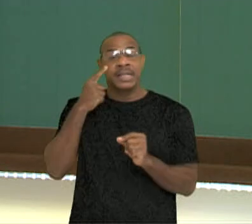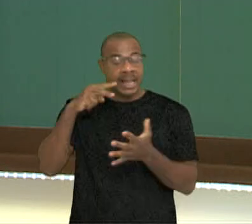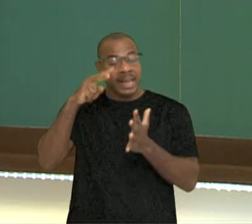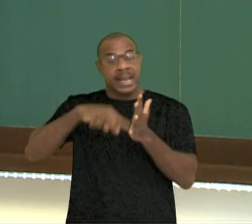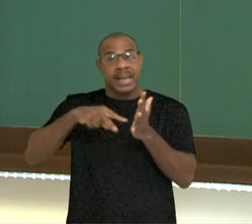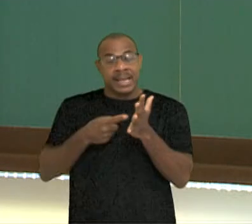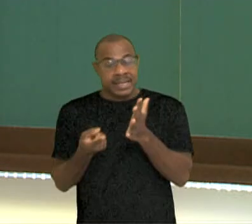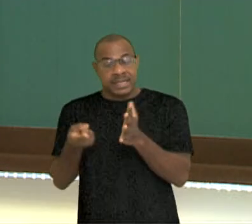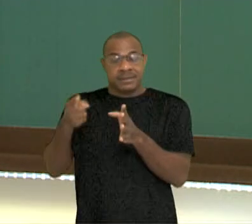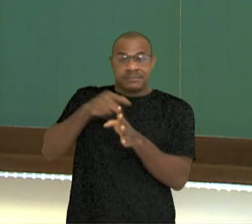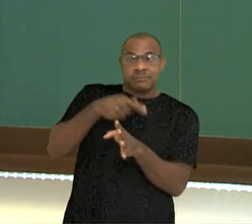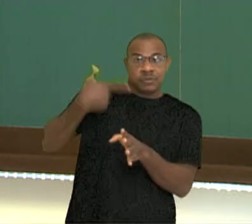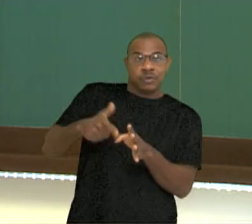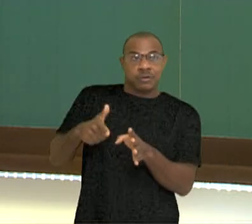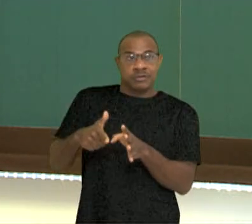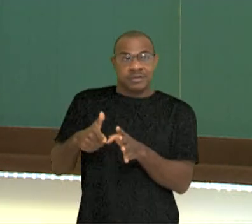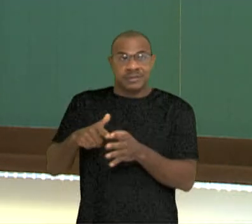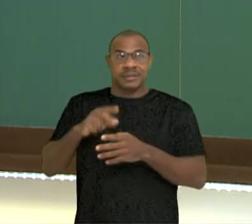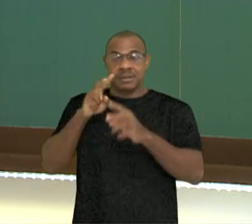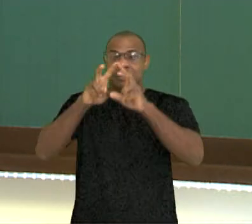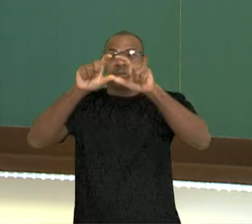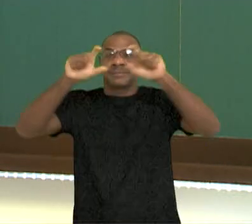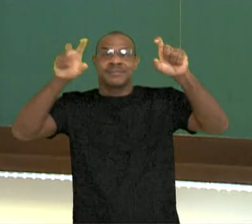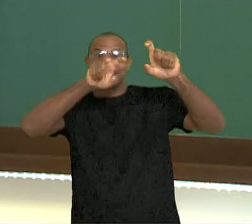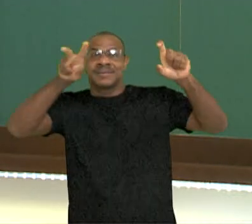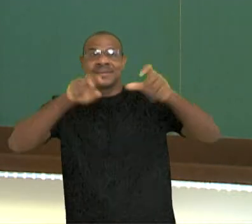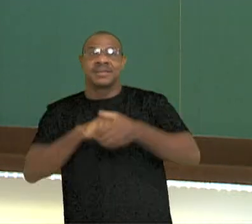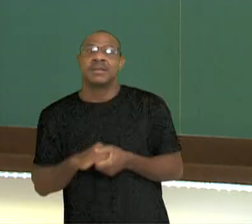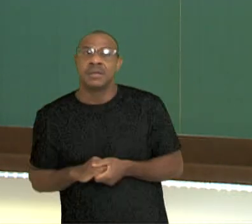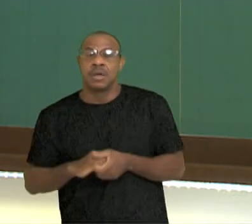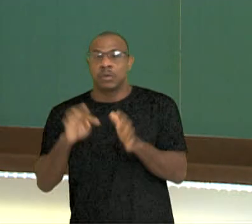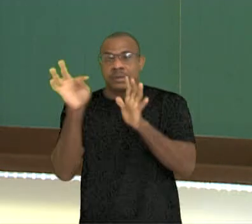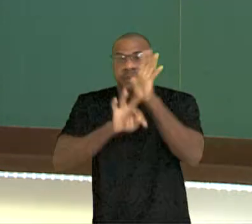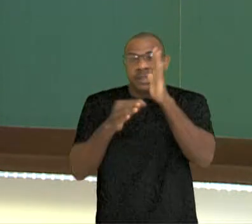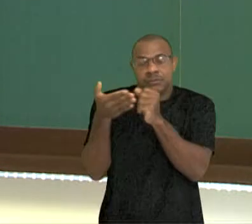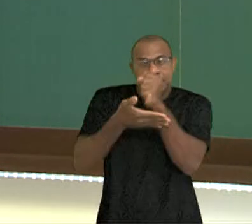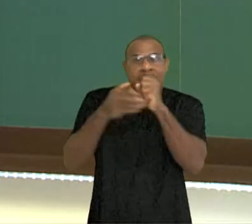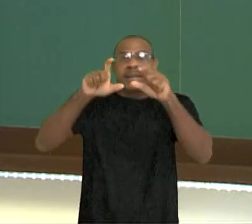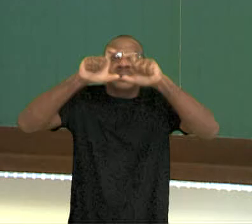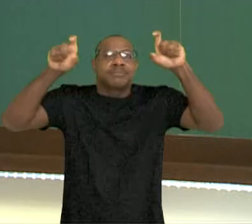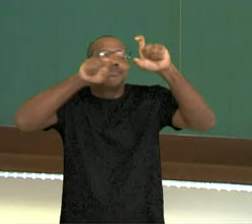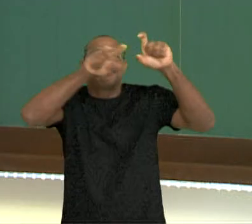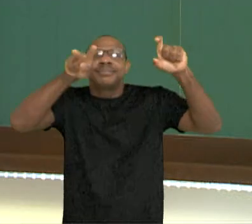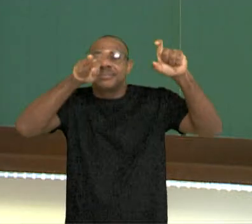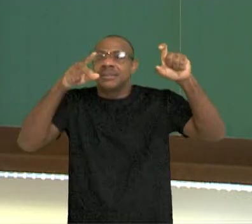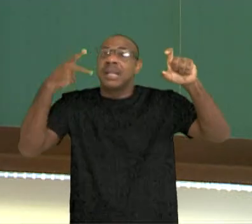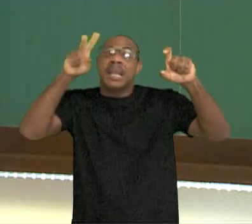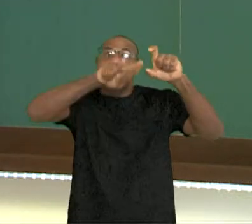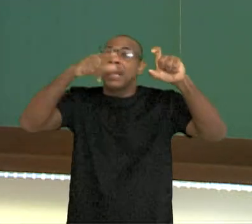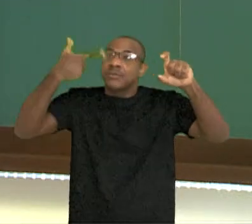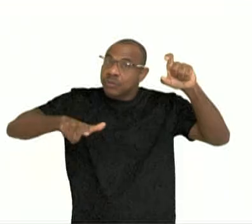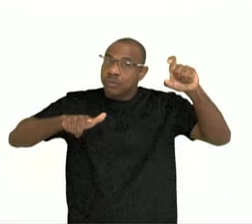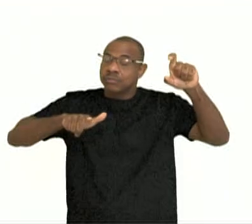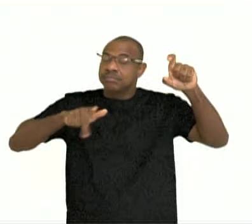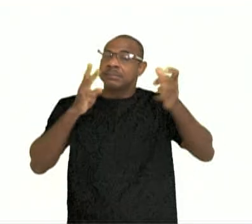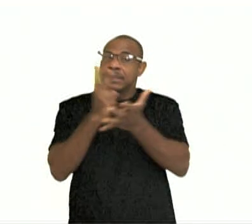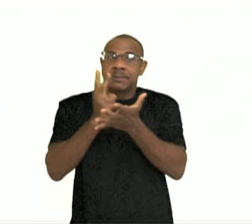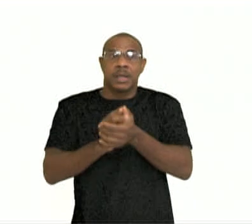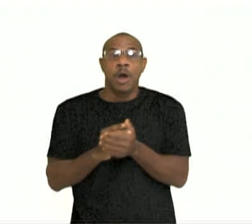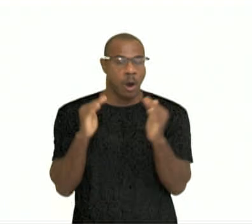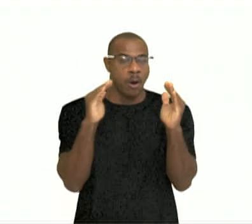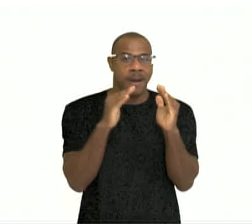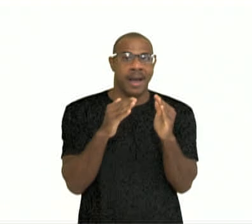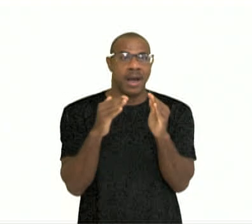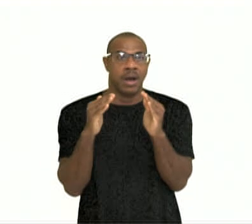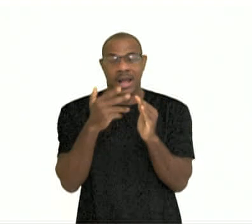texto base. Olha o nosso texto base, aqui, o subtítulo.